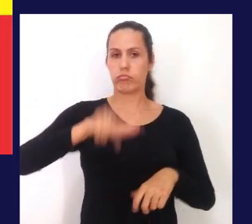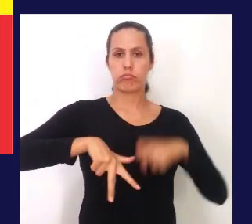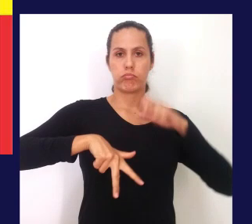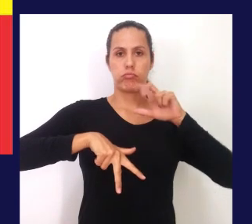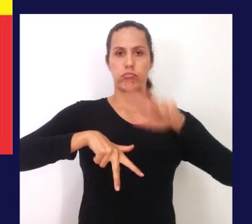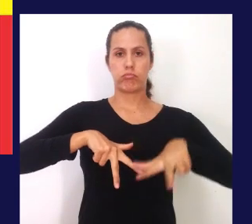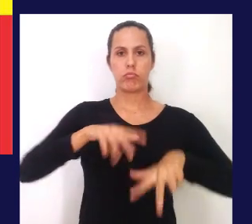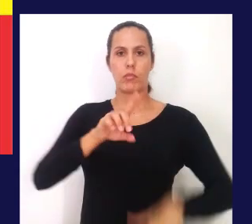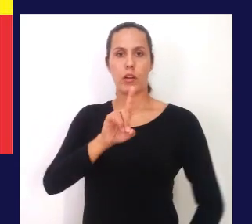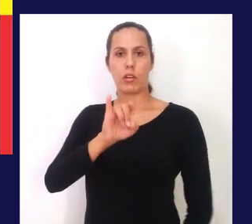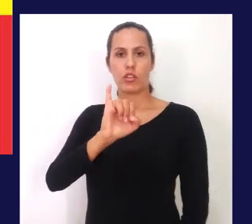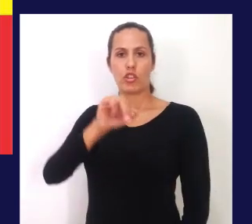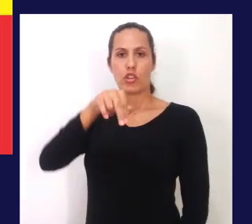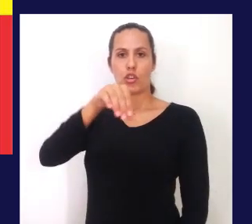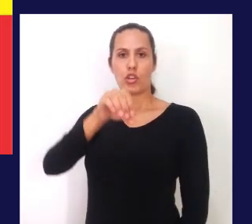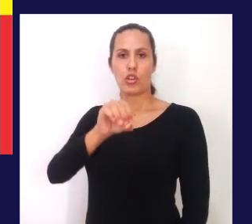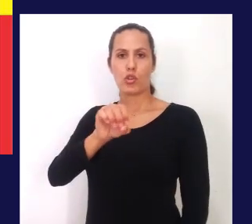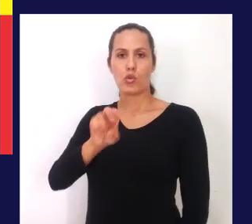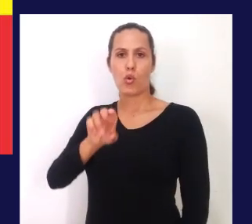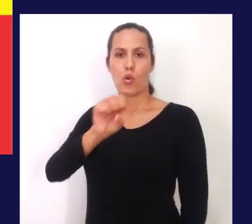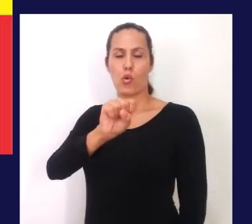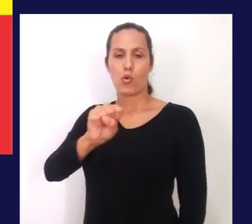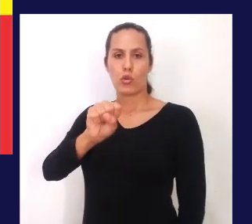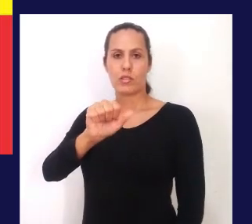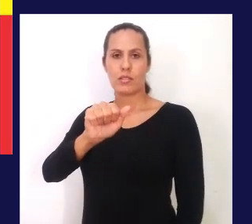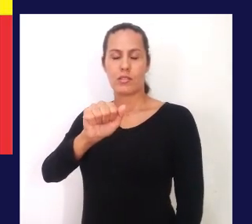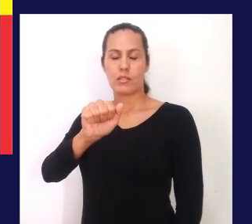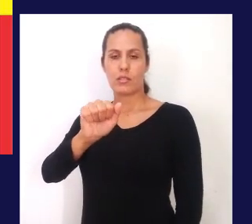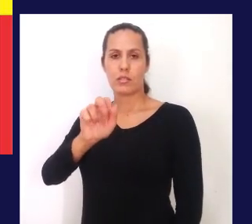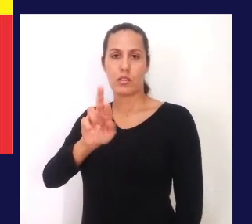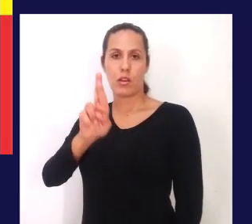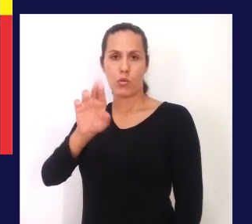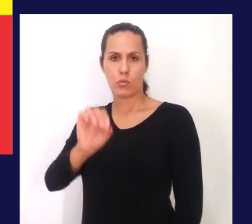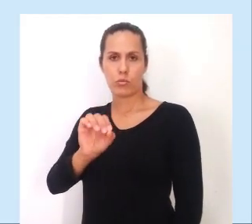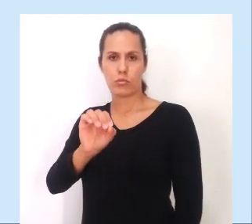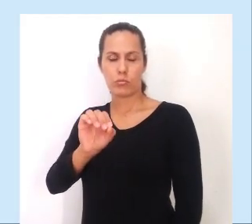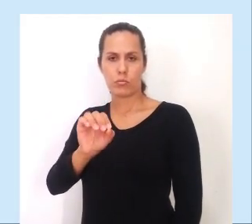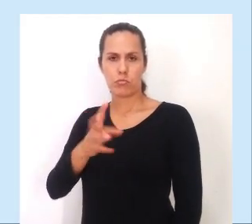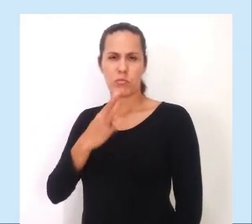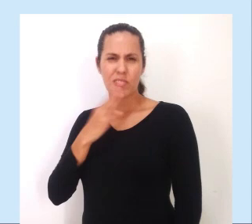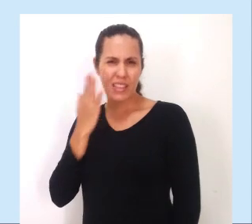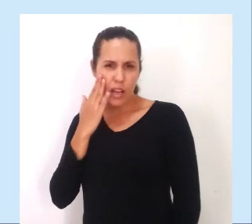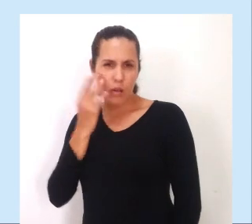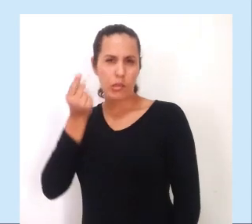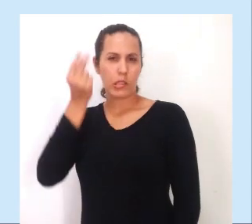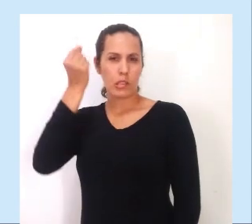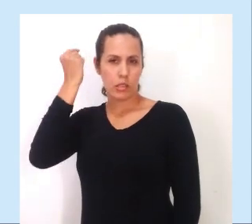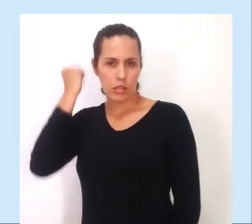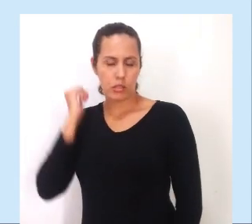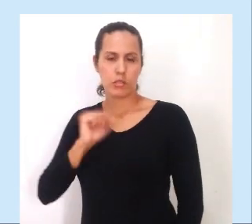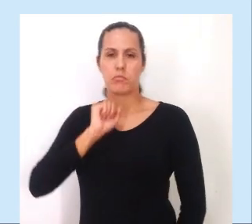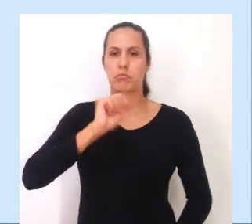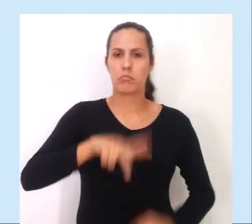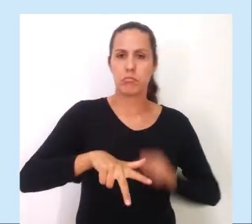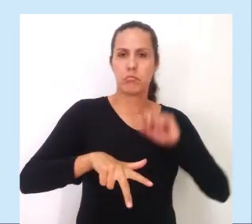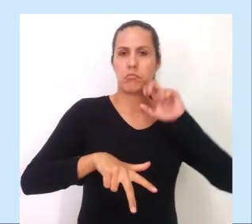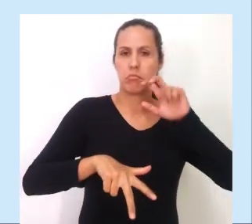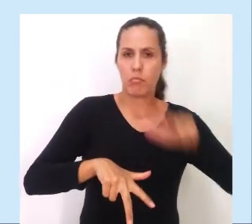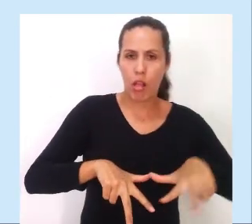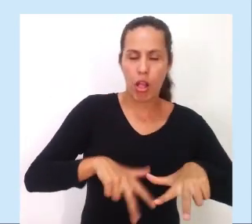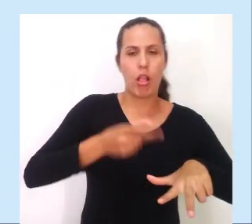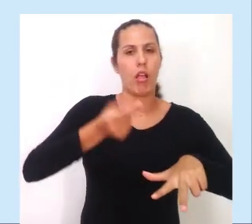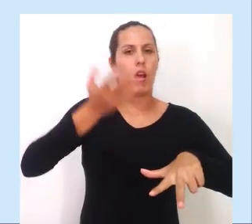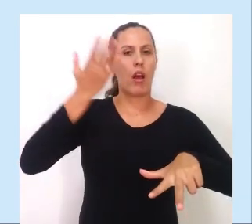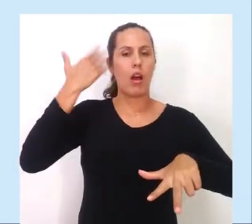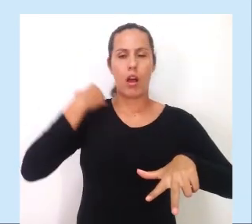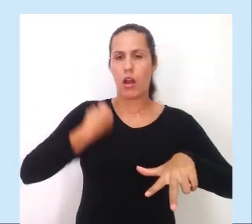Nessa imagem, a gente tem ali a imagem de um dinossauro. Vocês sabem que quando